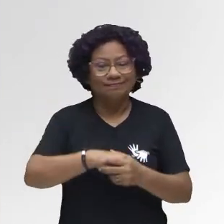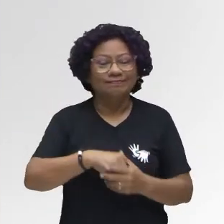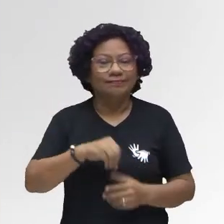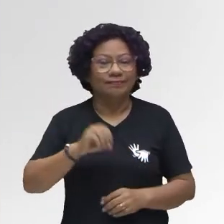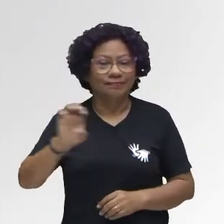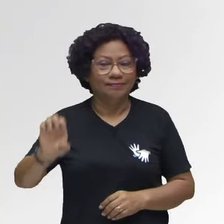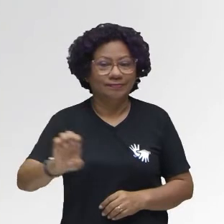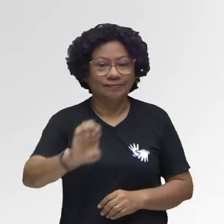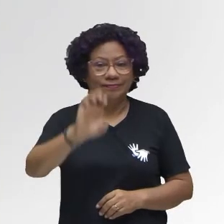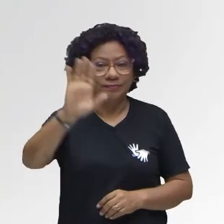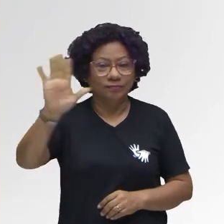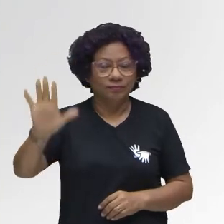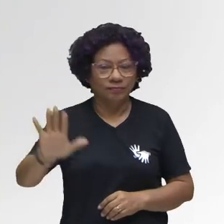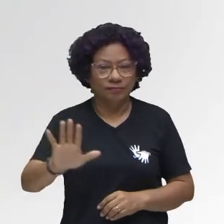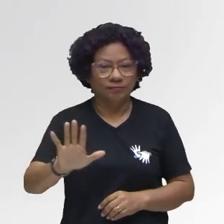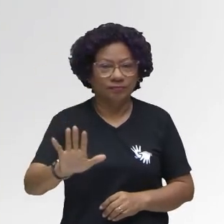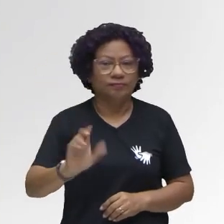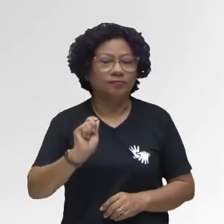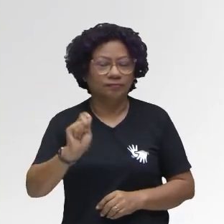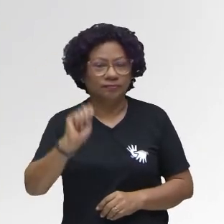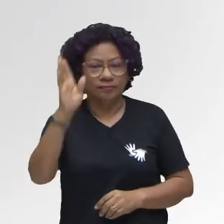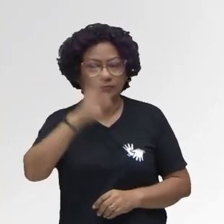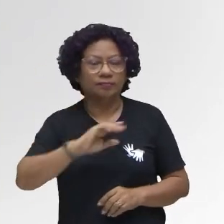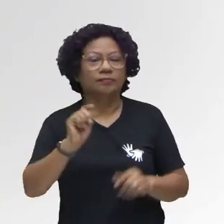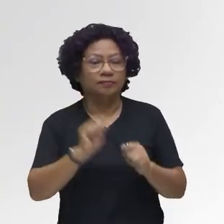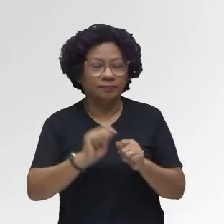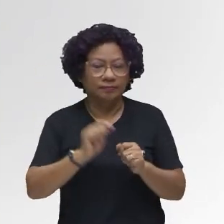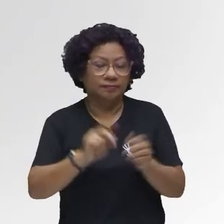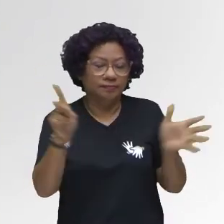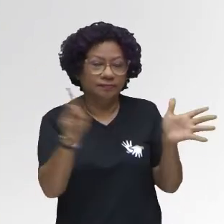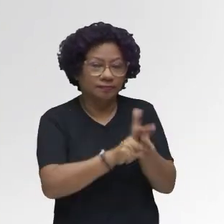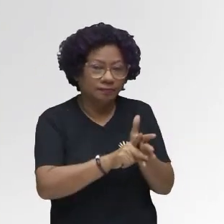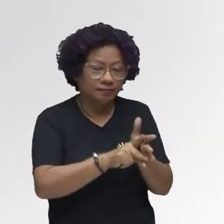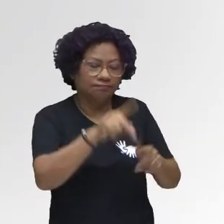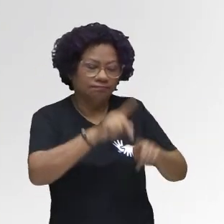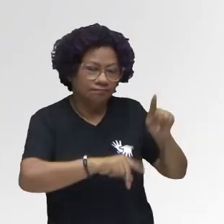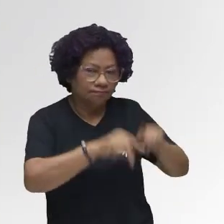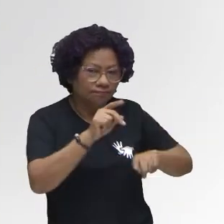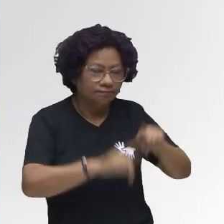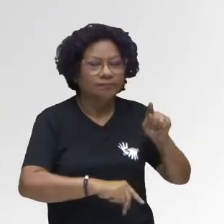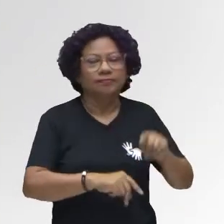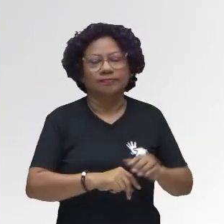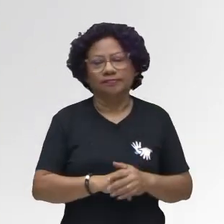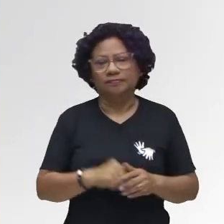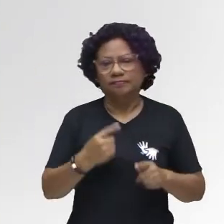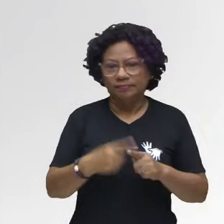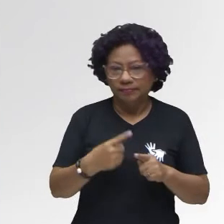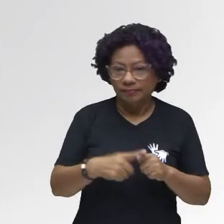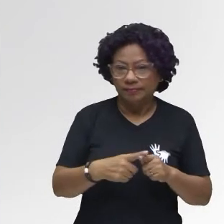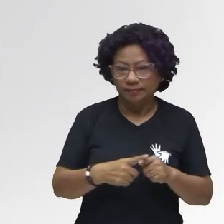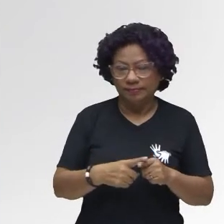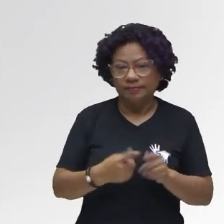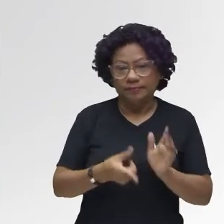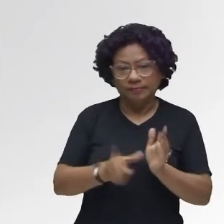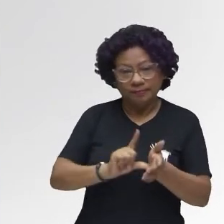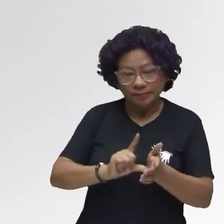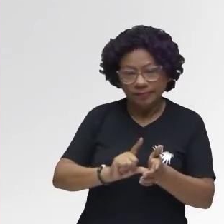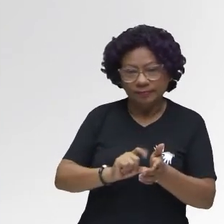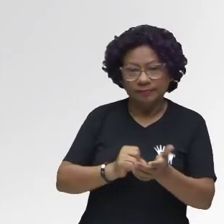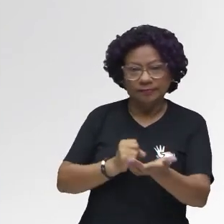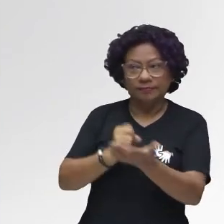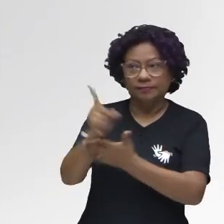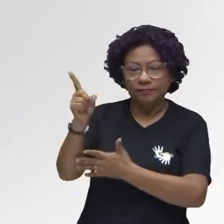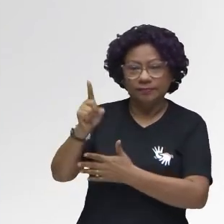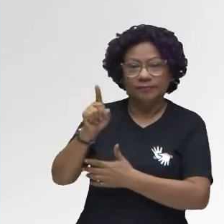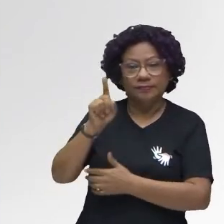vai fabricar seus equipamentos e seus produtos, porque era importado da Europa. Após a Segunda Guerra Mundial,